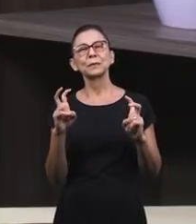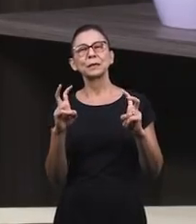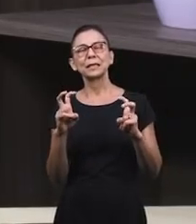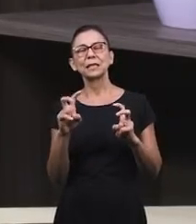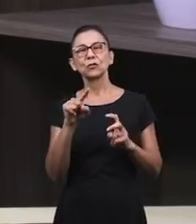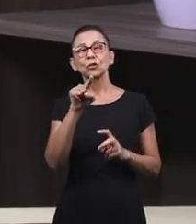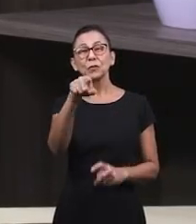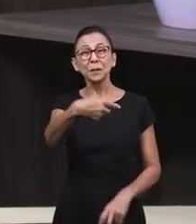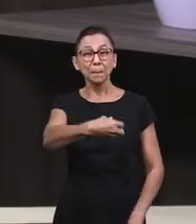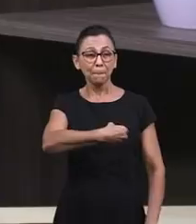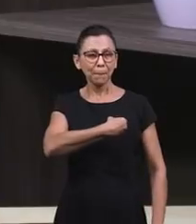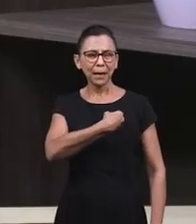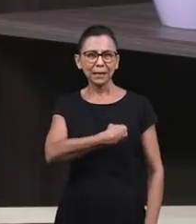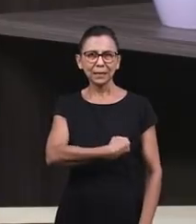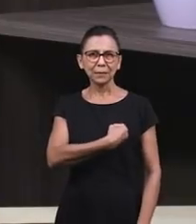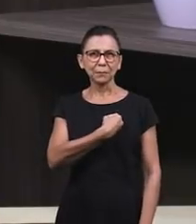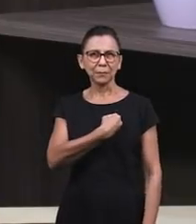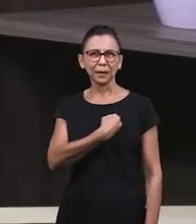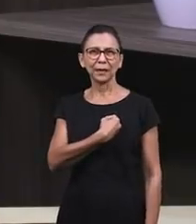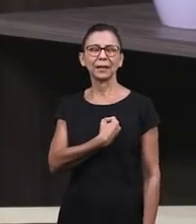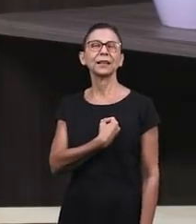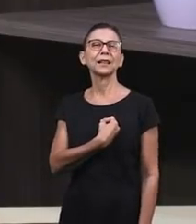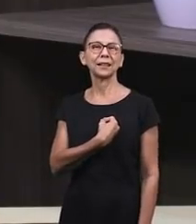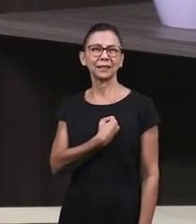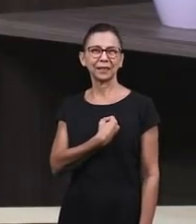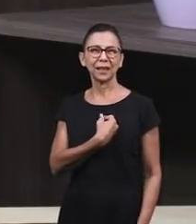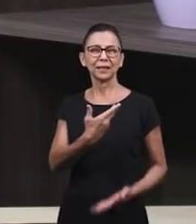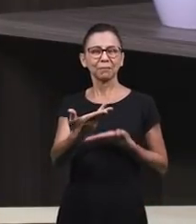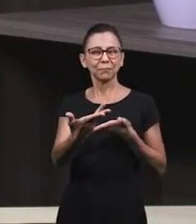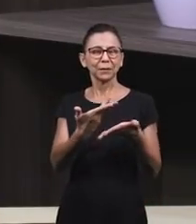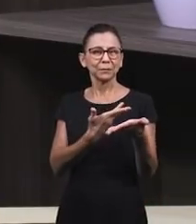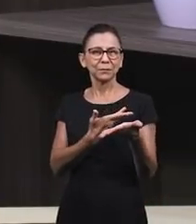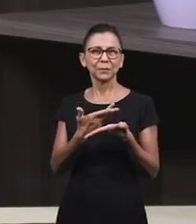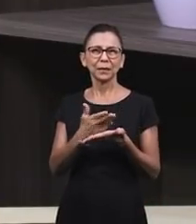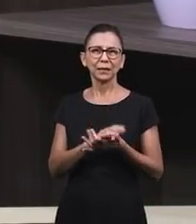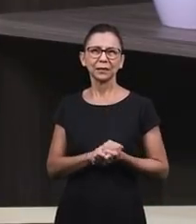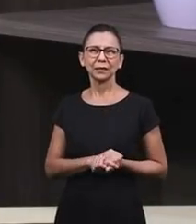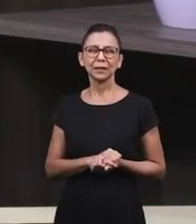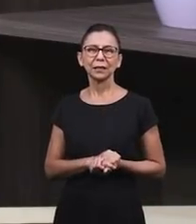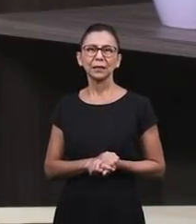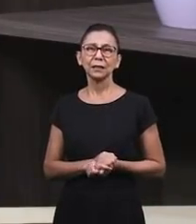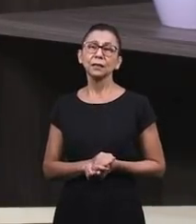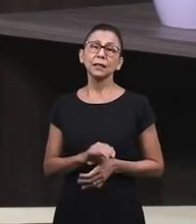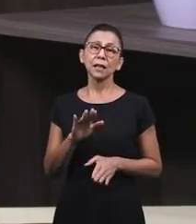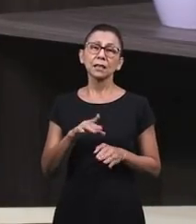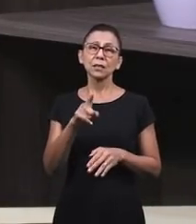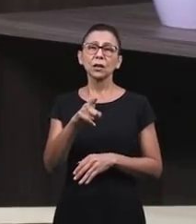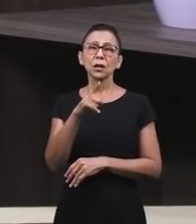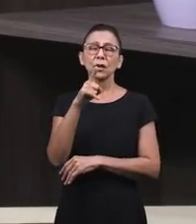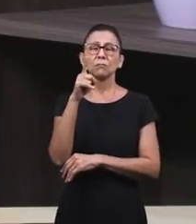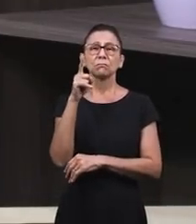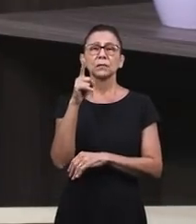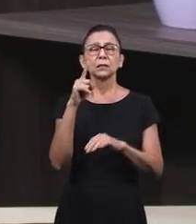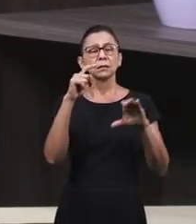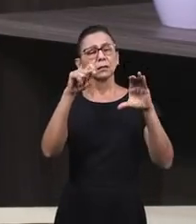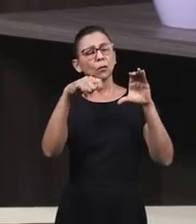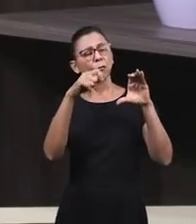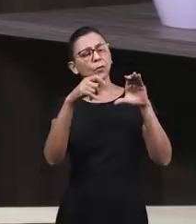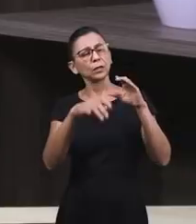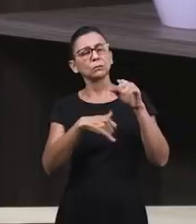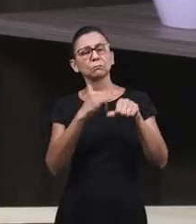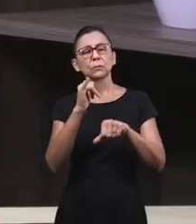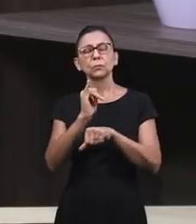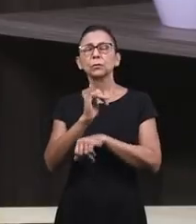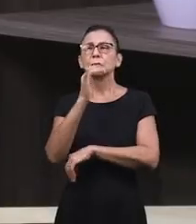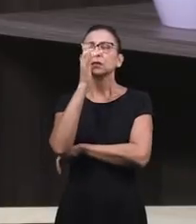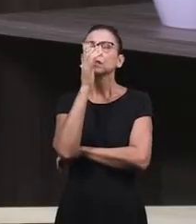que vem da parte do Senhor vem com uma operação do Espírito Santo. Então, quando você está atento, não apenas assistindo a uma programação, um vídeo no YouTube,